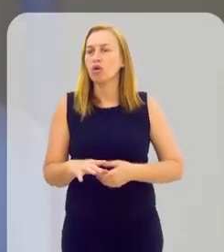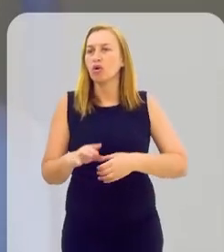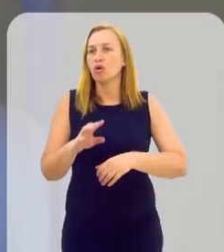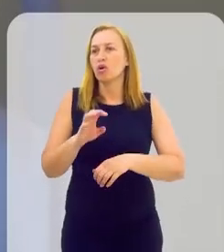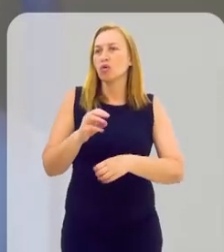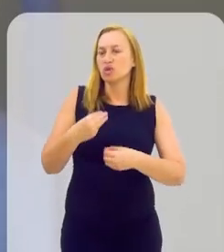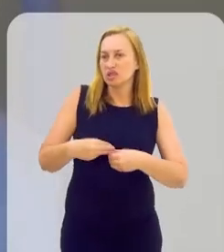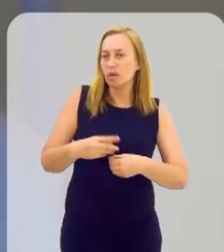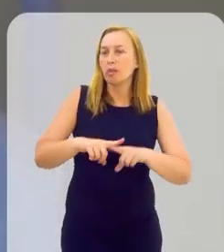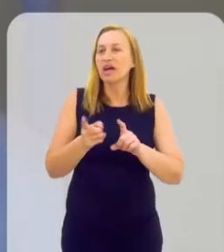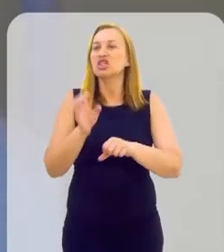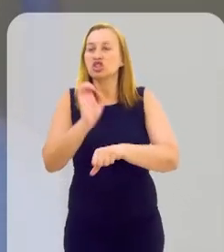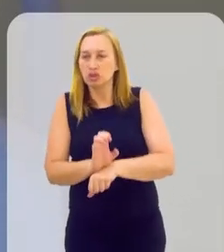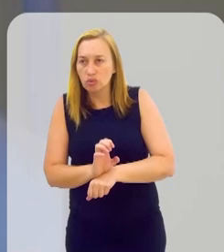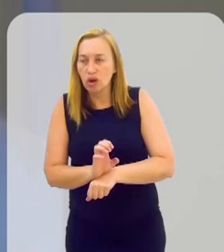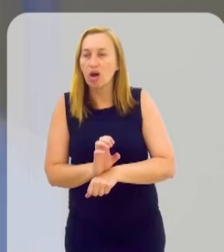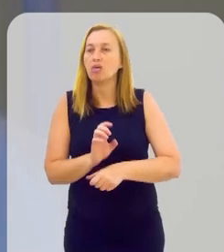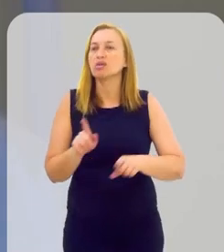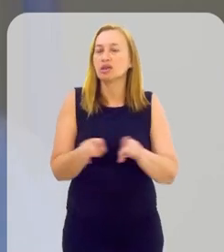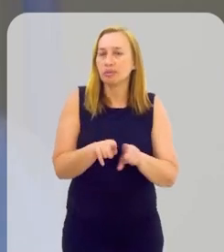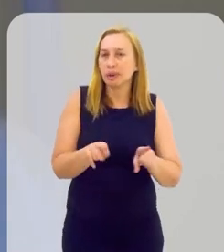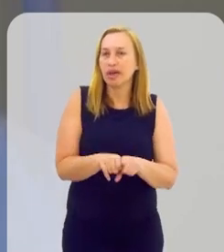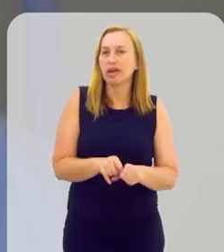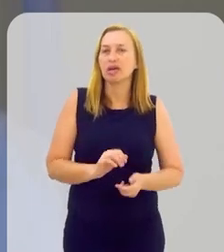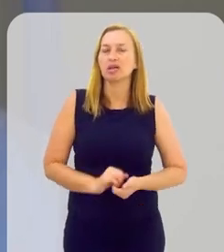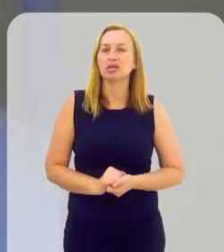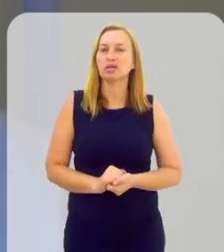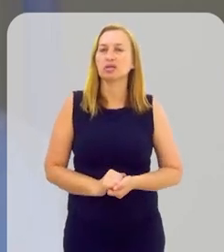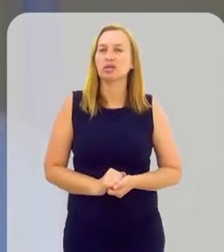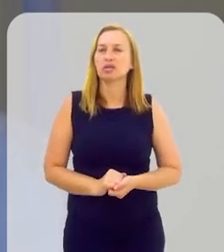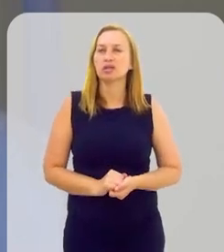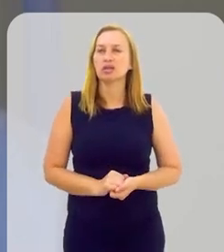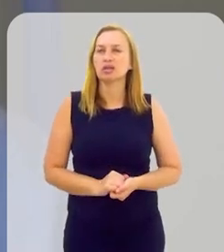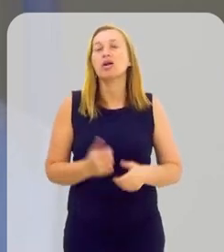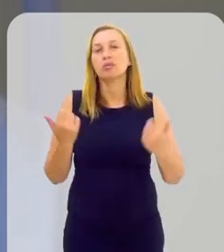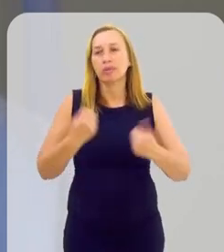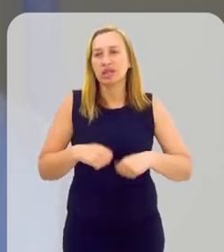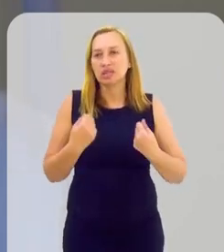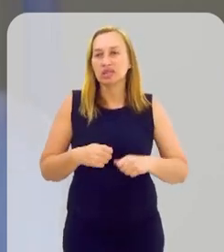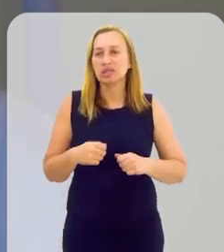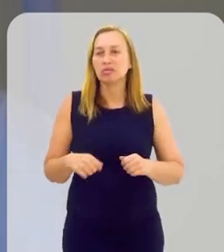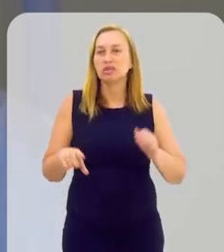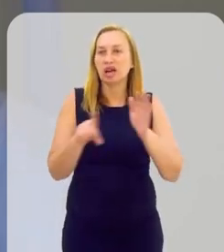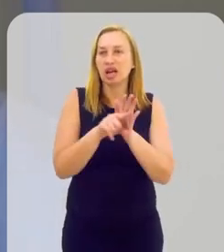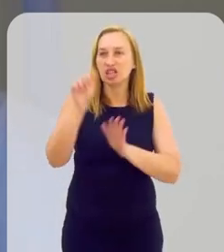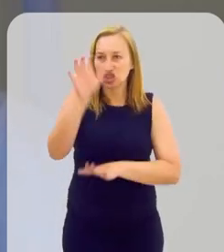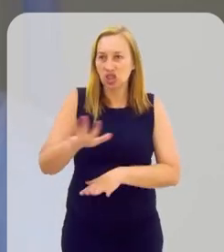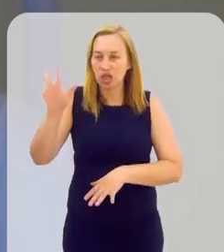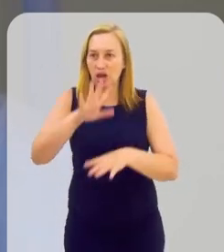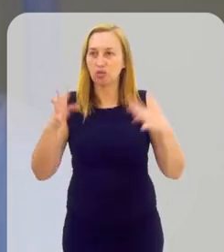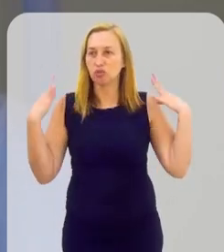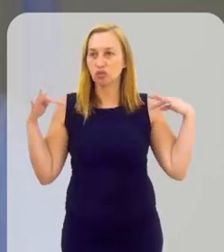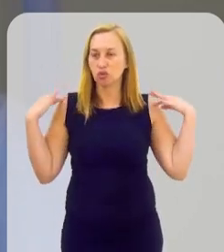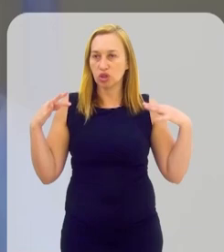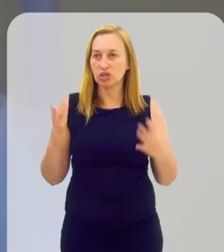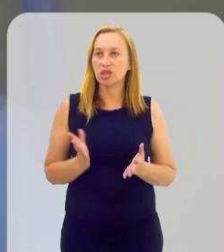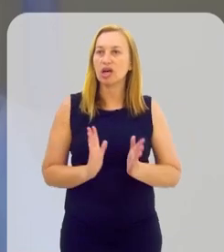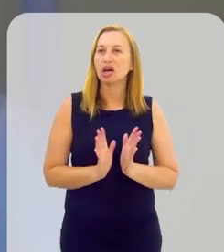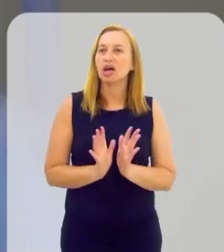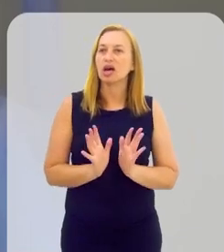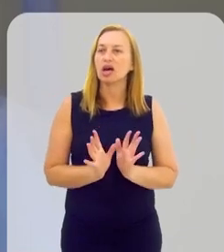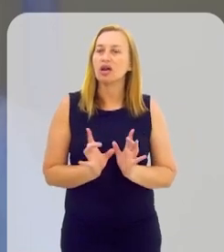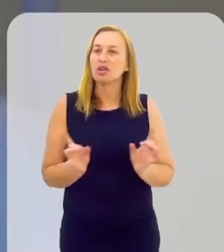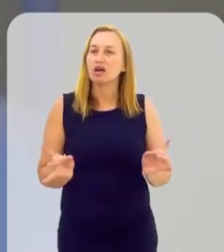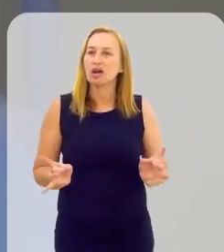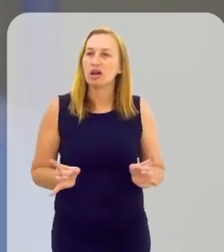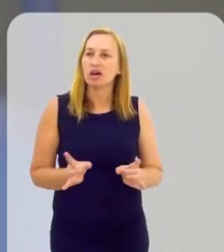só federal, mas estadual e municipal, mas principalmente vou focar no estadual, Nós precisamos da Lei Geral de Turismo,